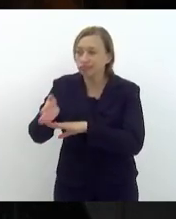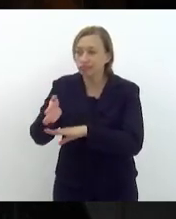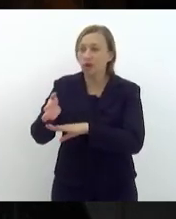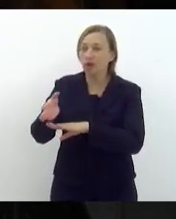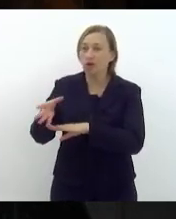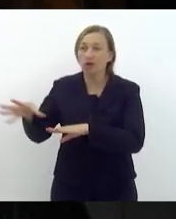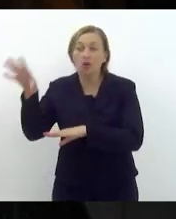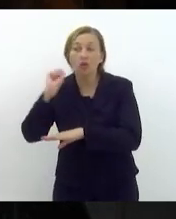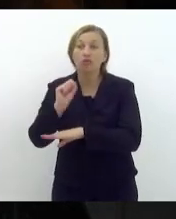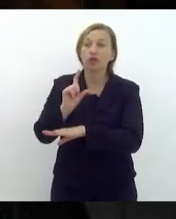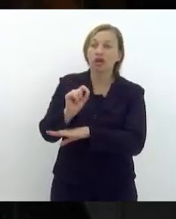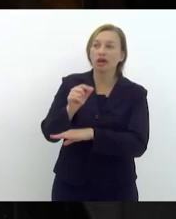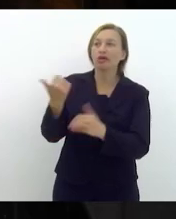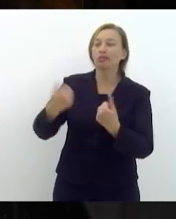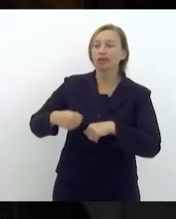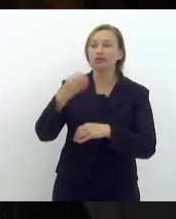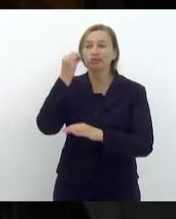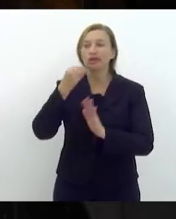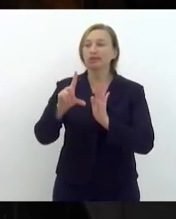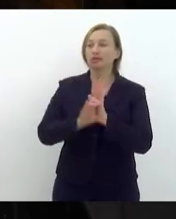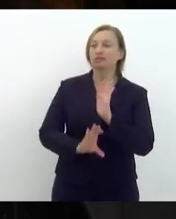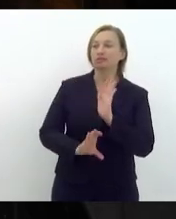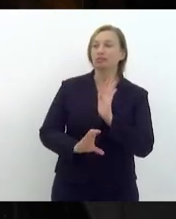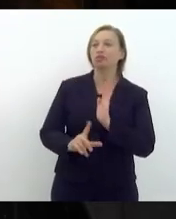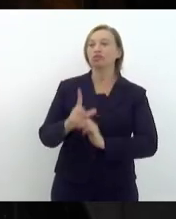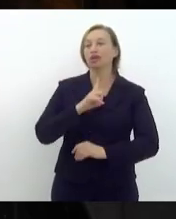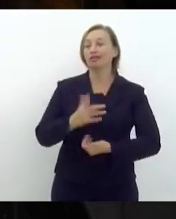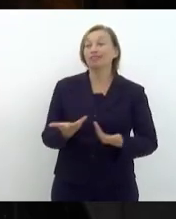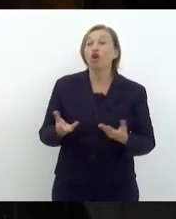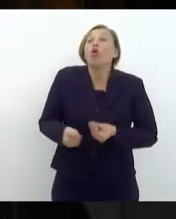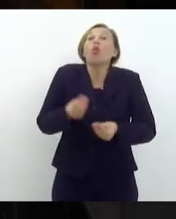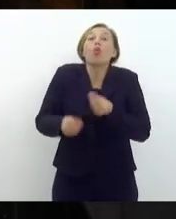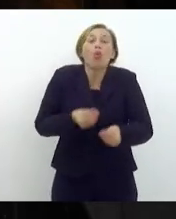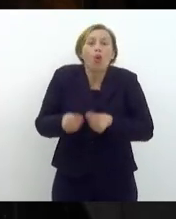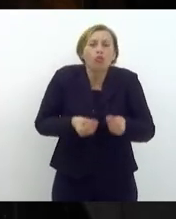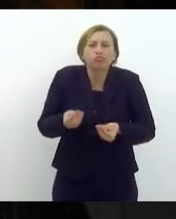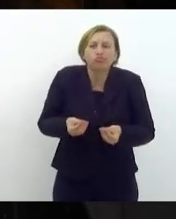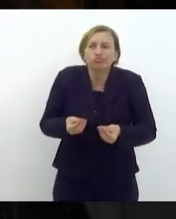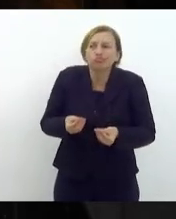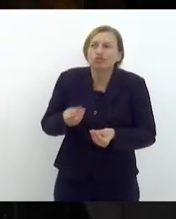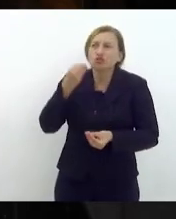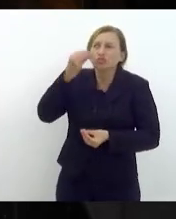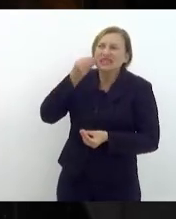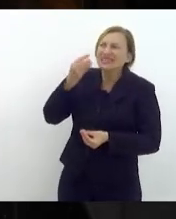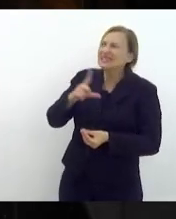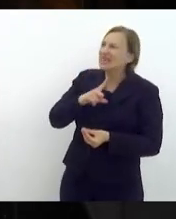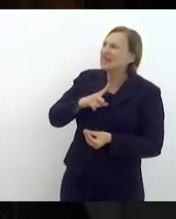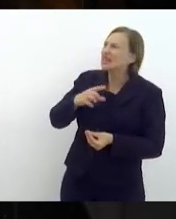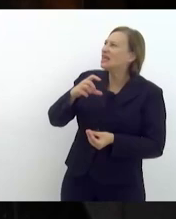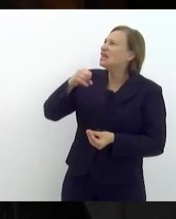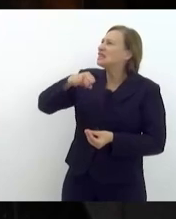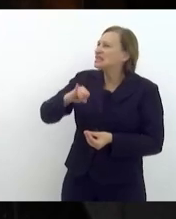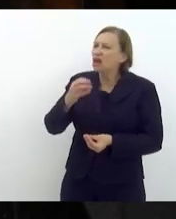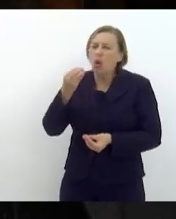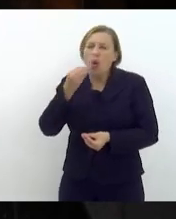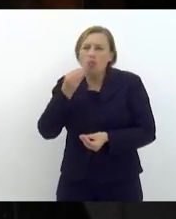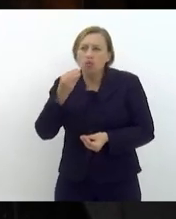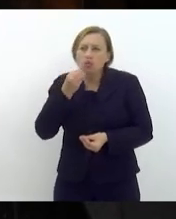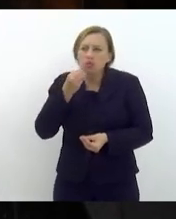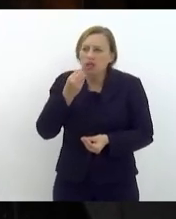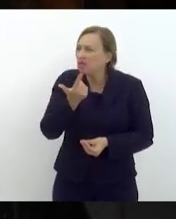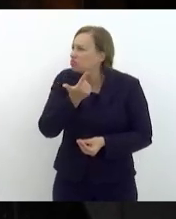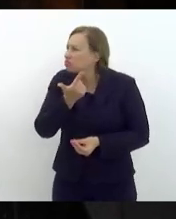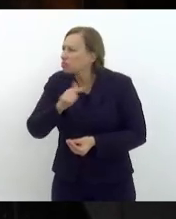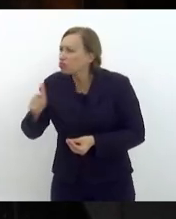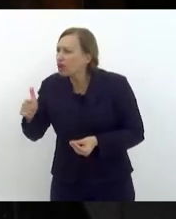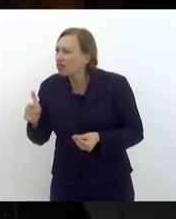é que é preciso ter experiência Ora Bolas como ter experiência se as oportunidades não